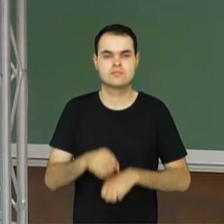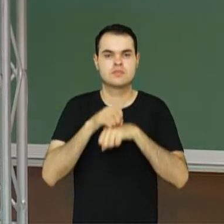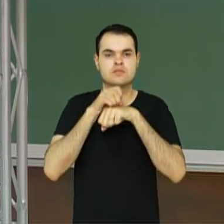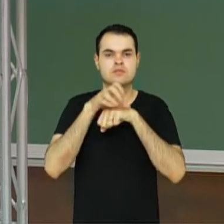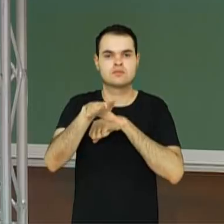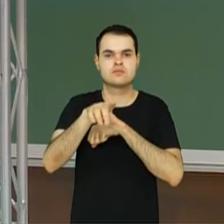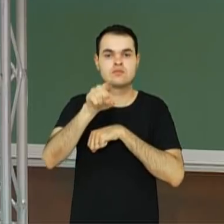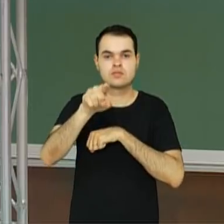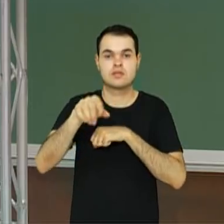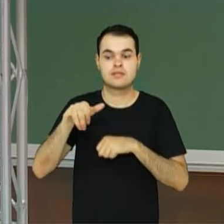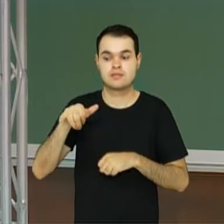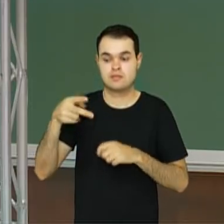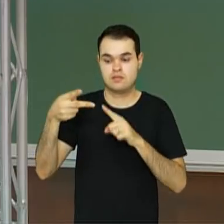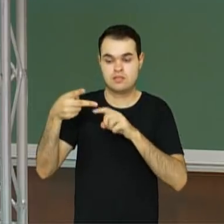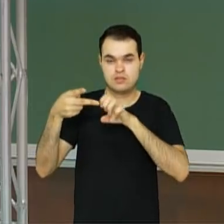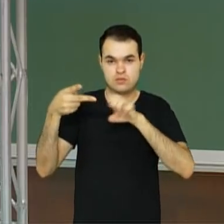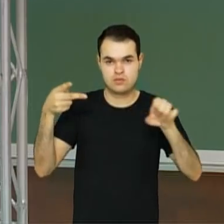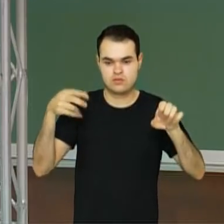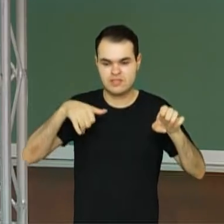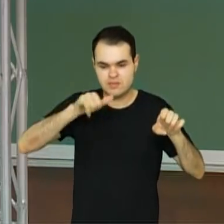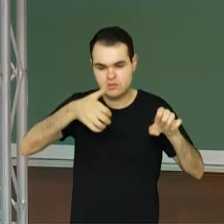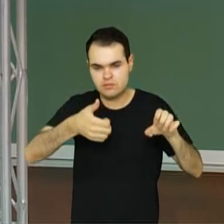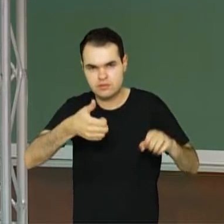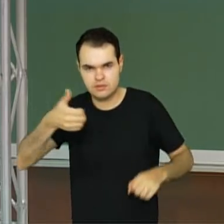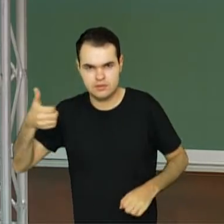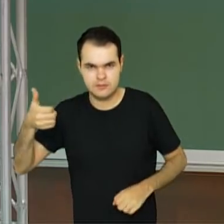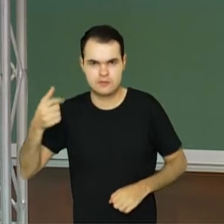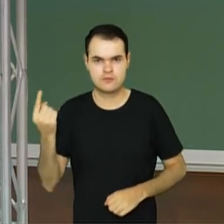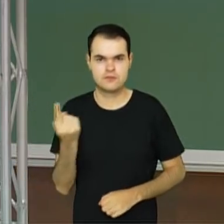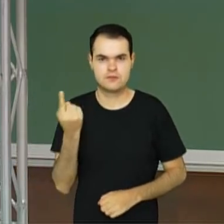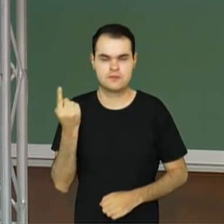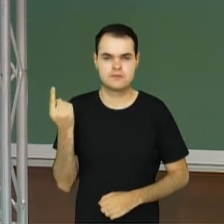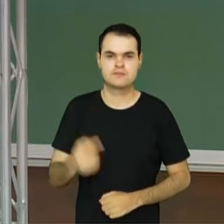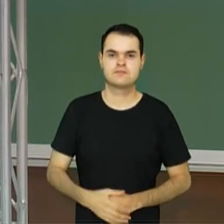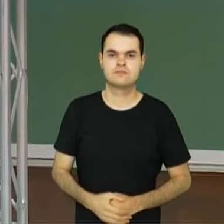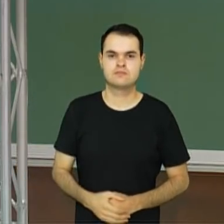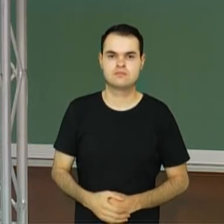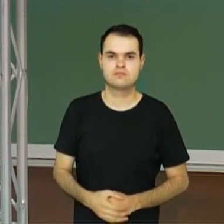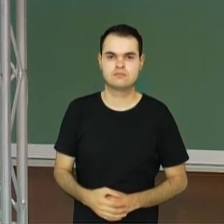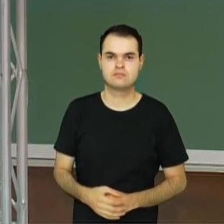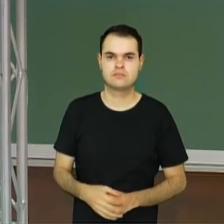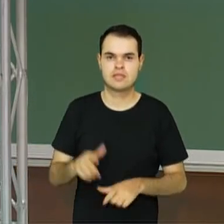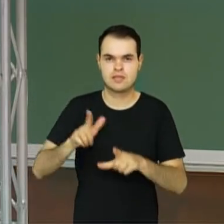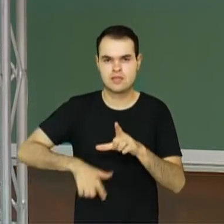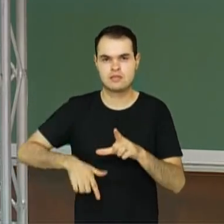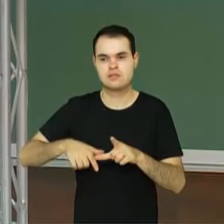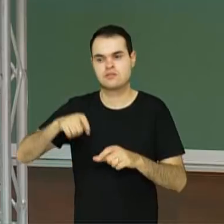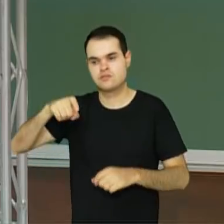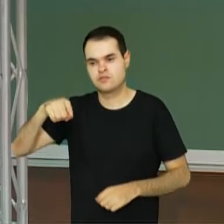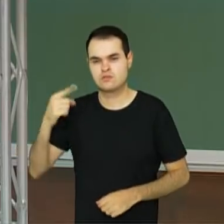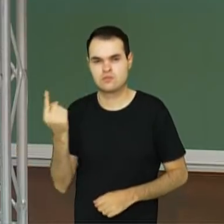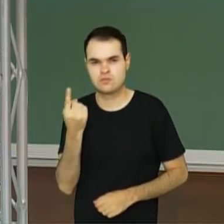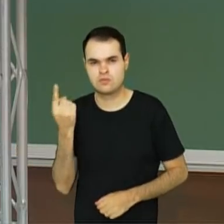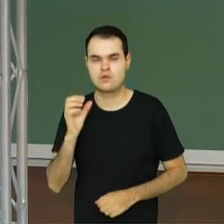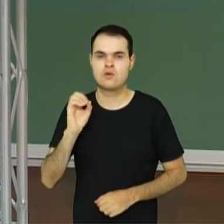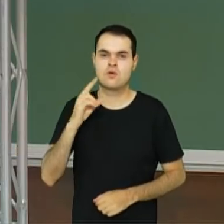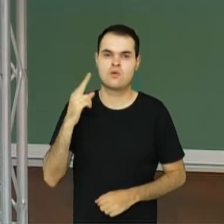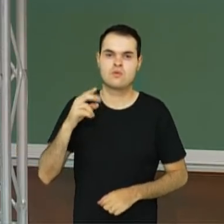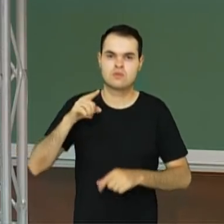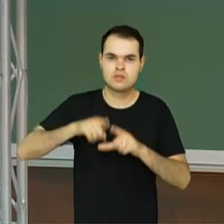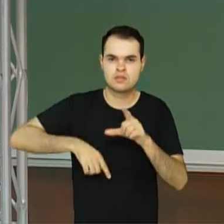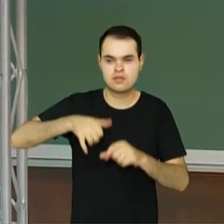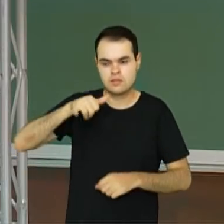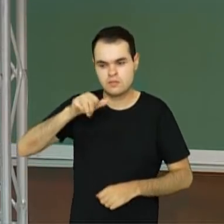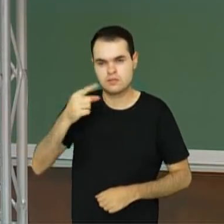sugestão? Isolar y na segunda equação. Tá? Qualquer isolamento que você escolher, ou qualquer equação